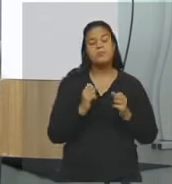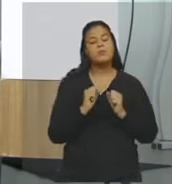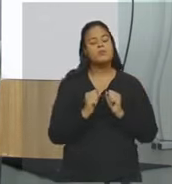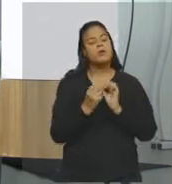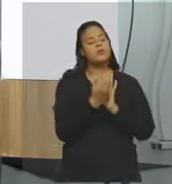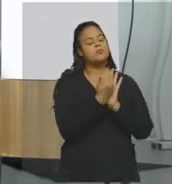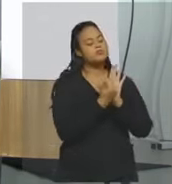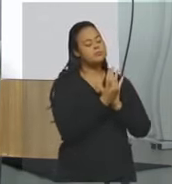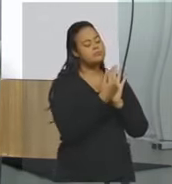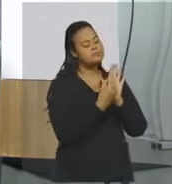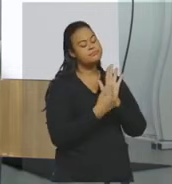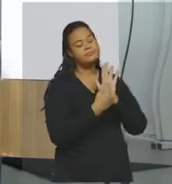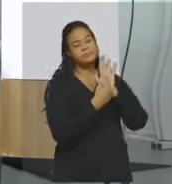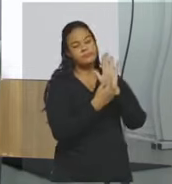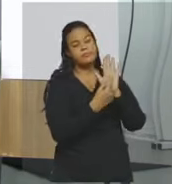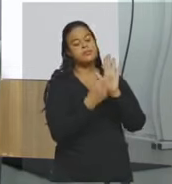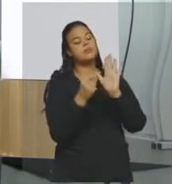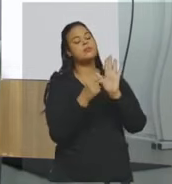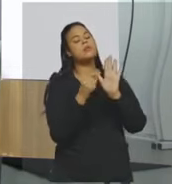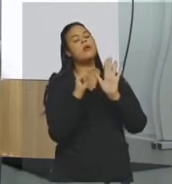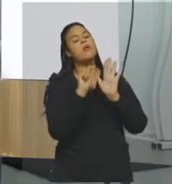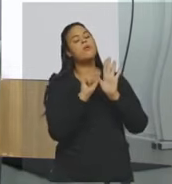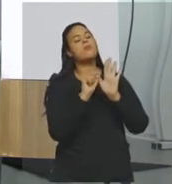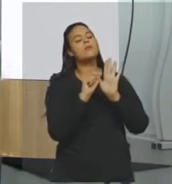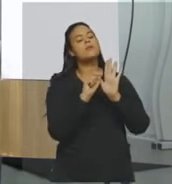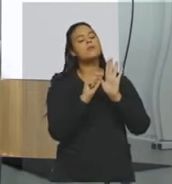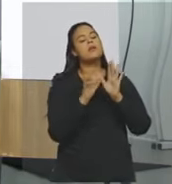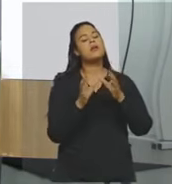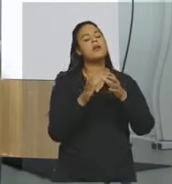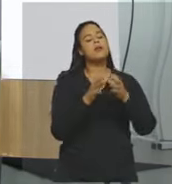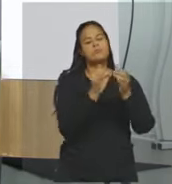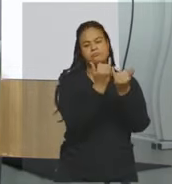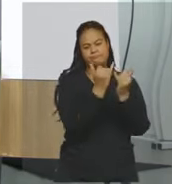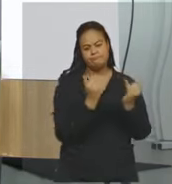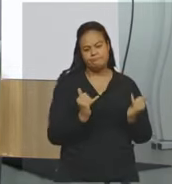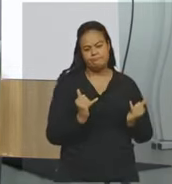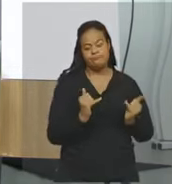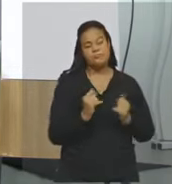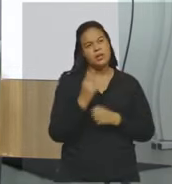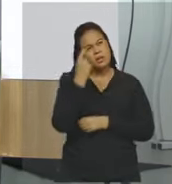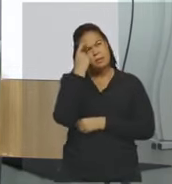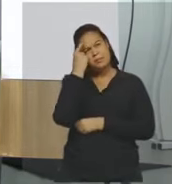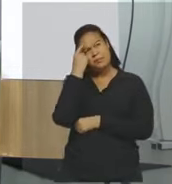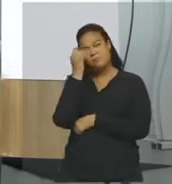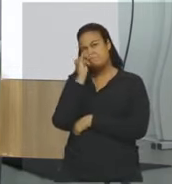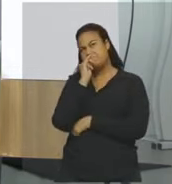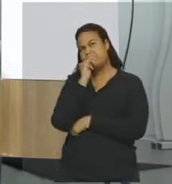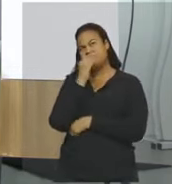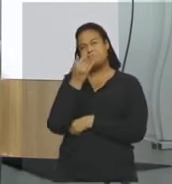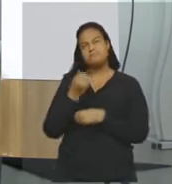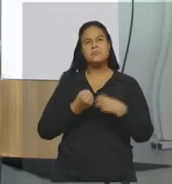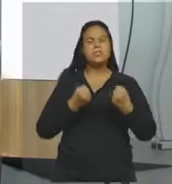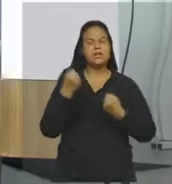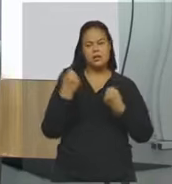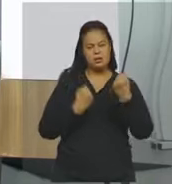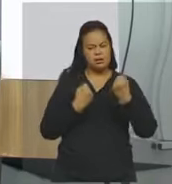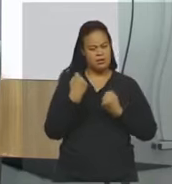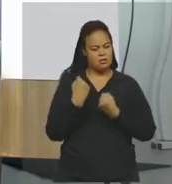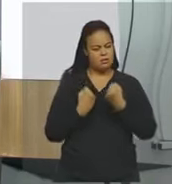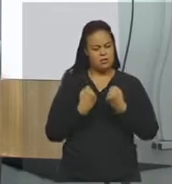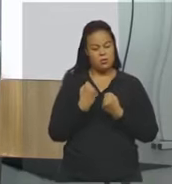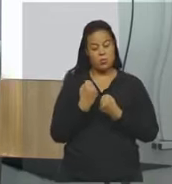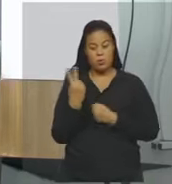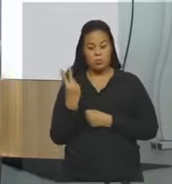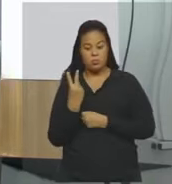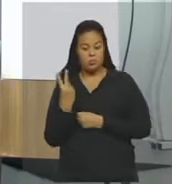pouco melhor essa questão de potência. Por exemplo, quando você pensa em automóveis, você pega